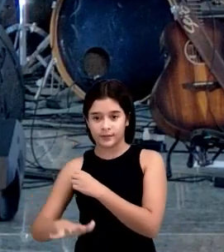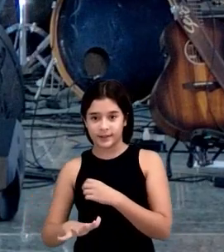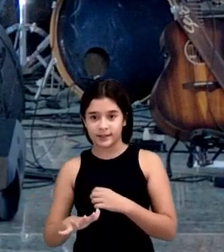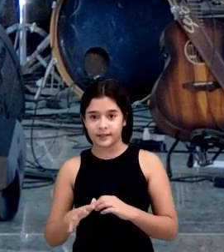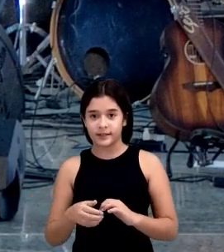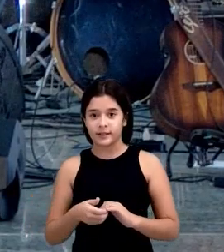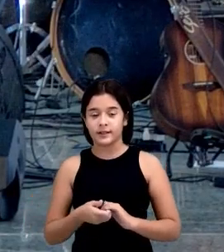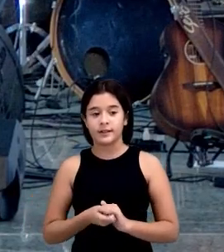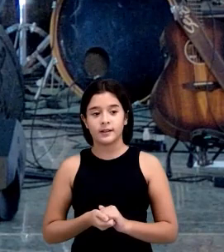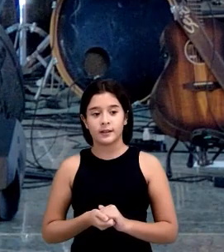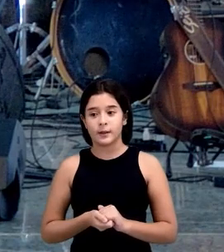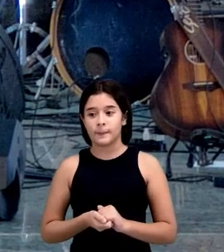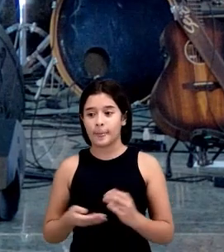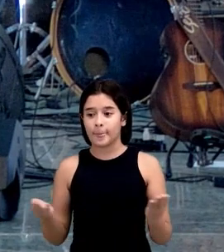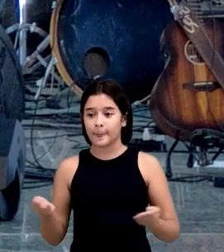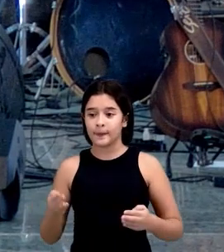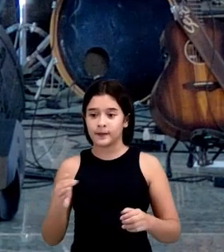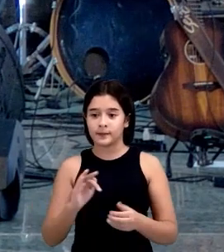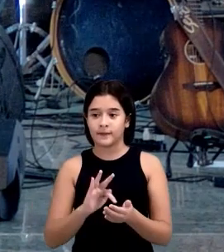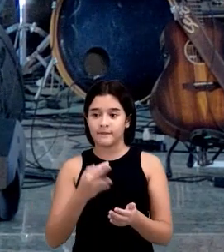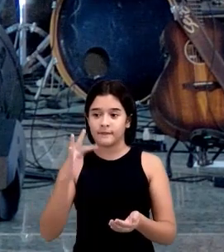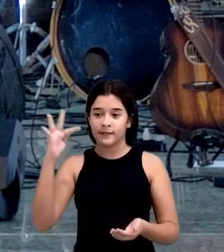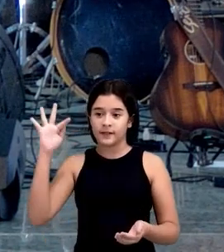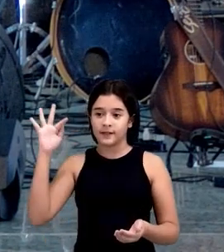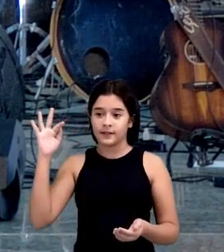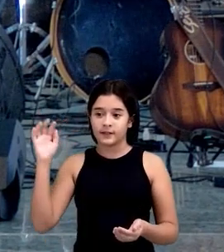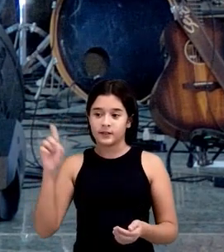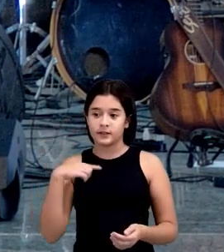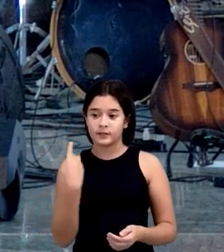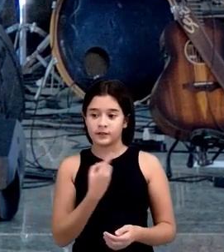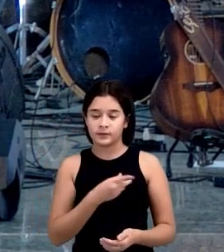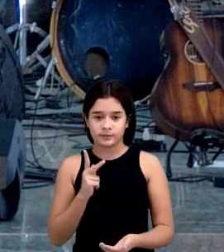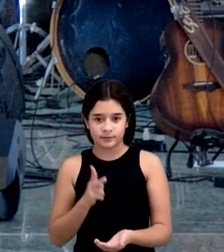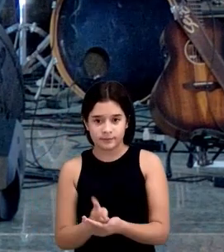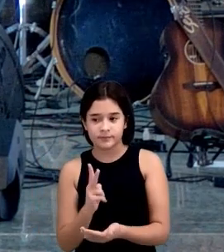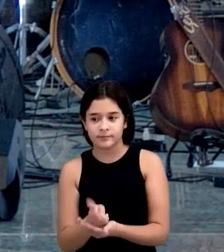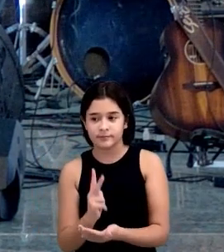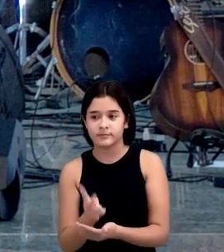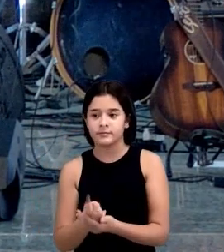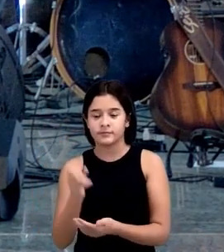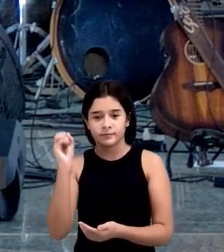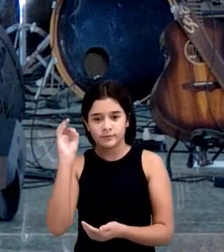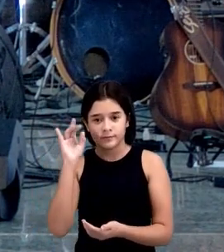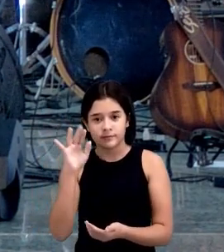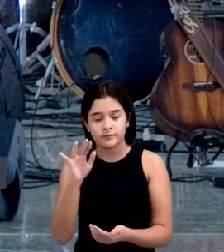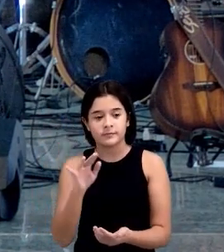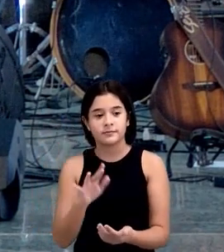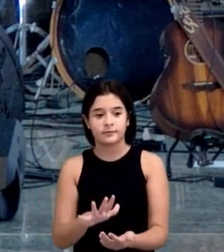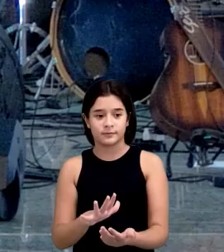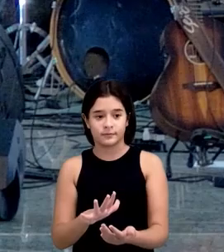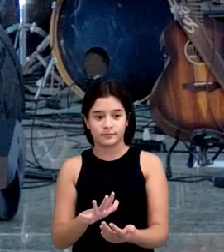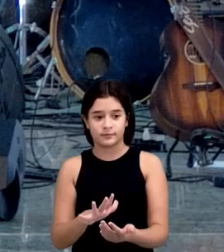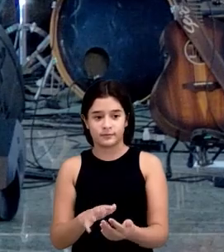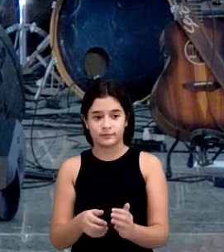gente praticamente não percebe a chegada das trevas diariamente. Porque hoje a gente tem